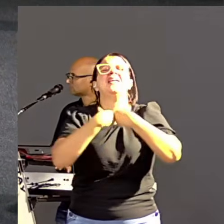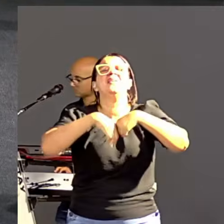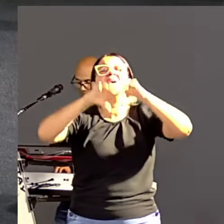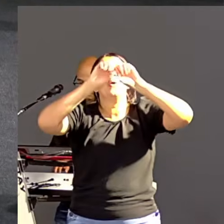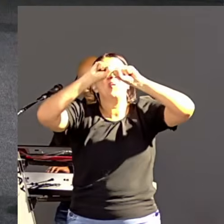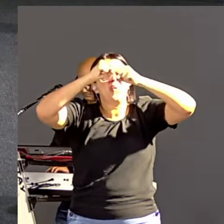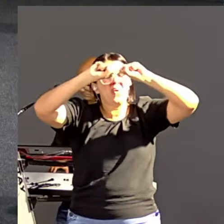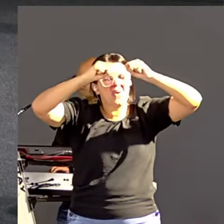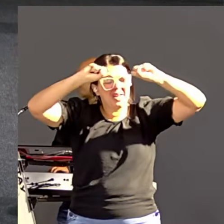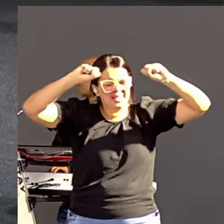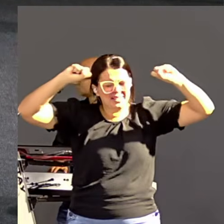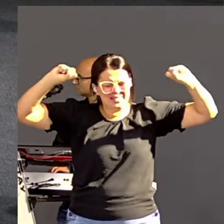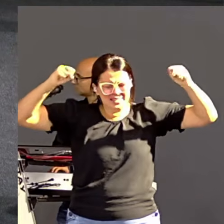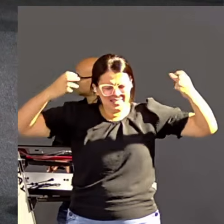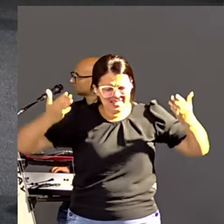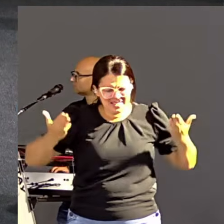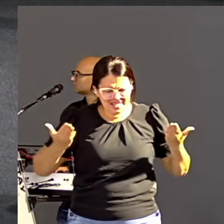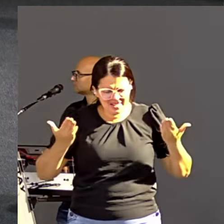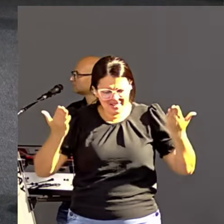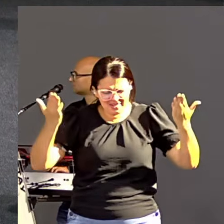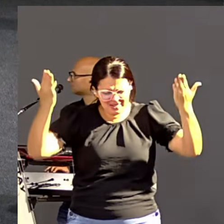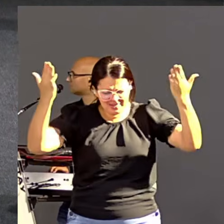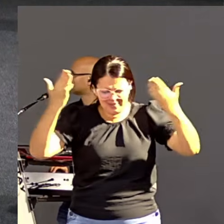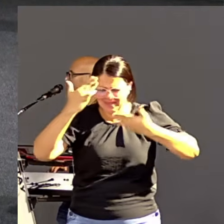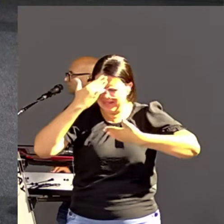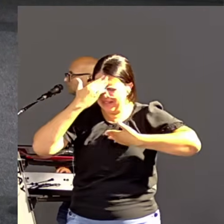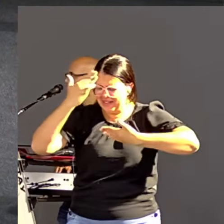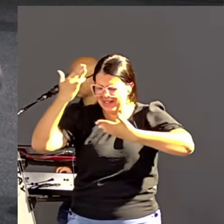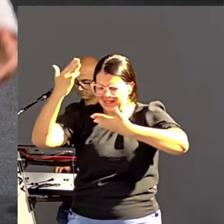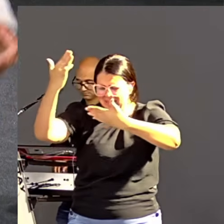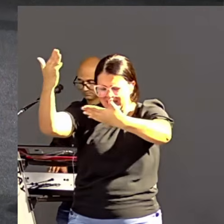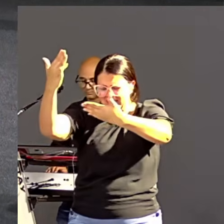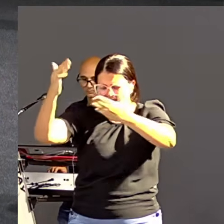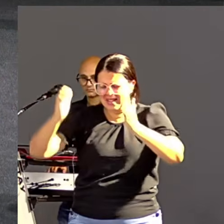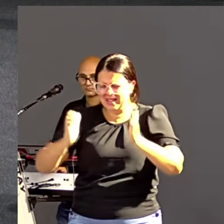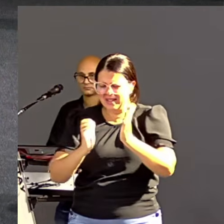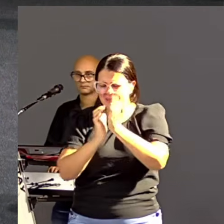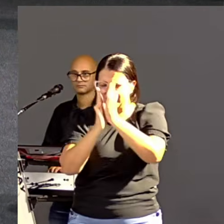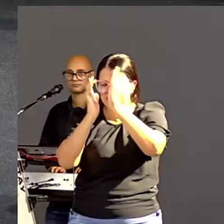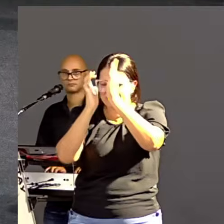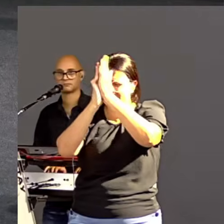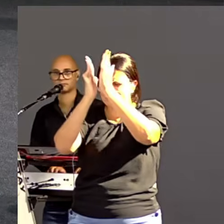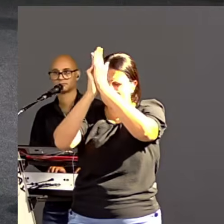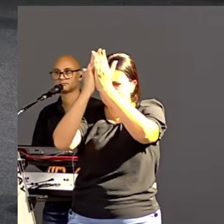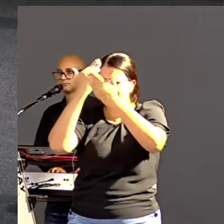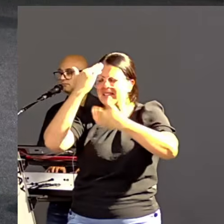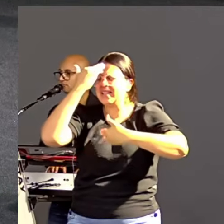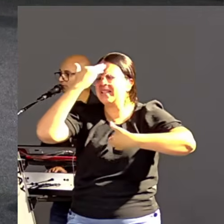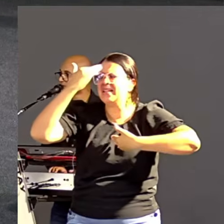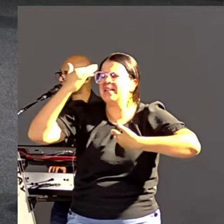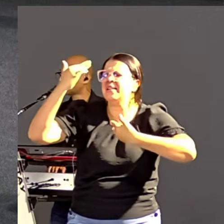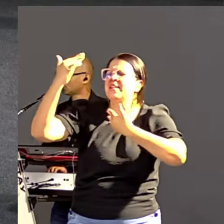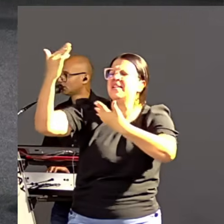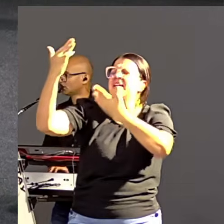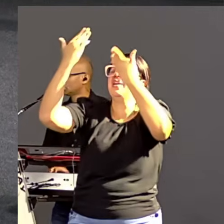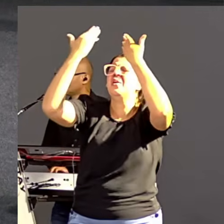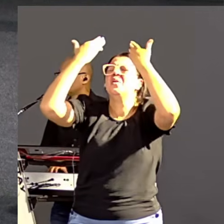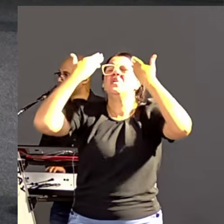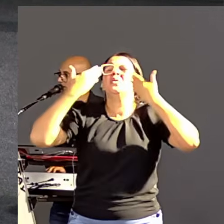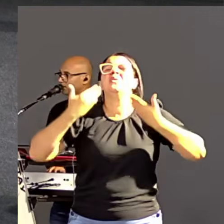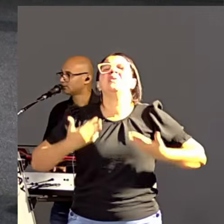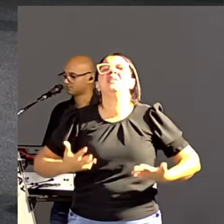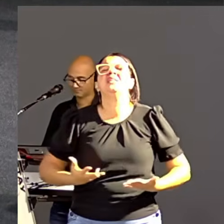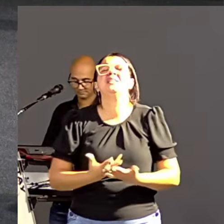rasgou. Oh, nós Te agradecemos e Te louvamos. Fomos completamente